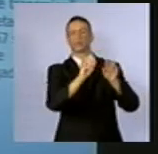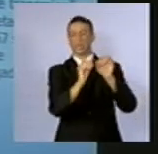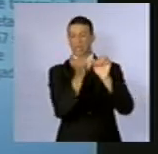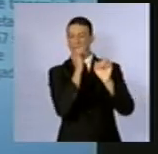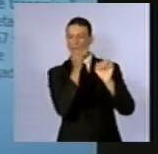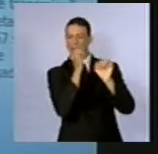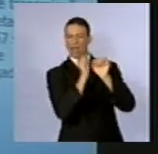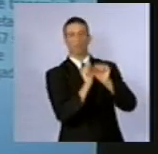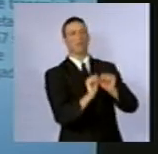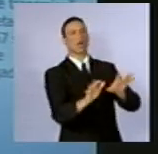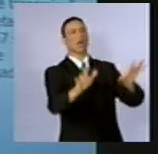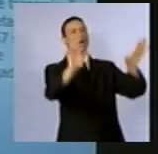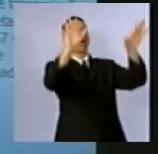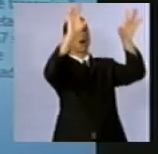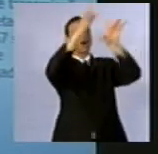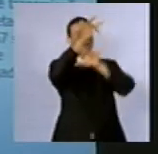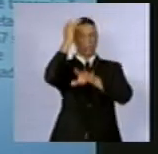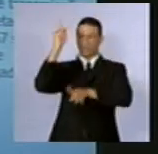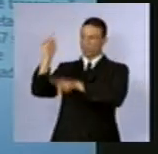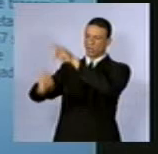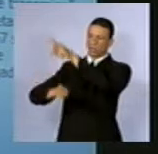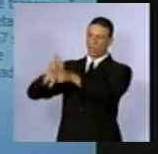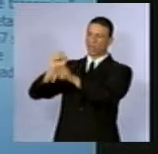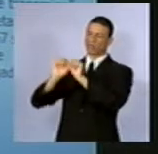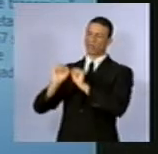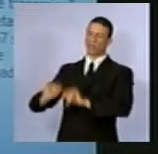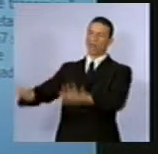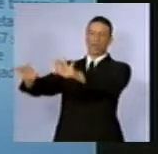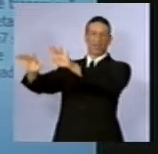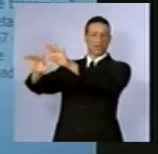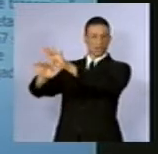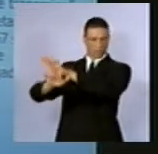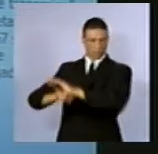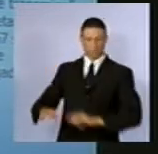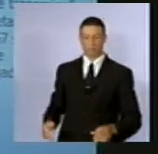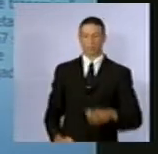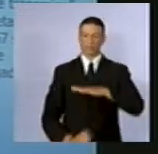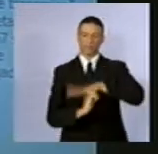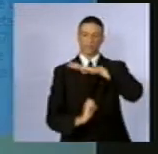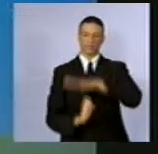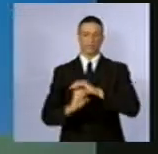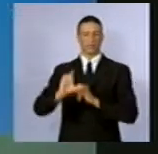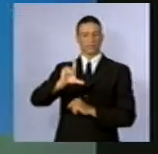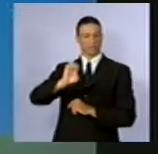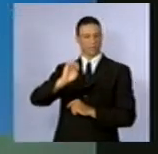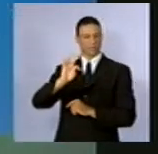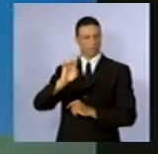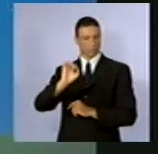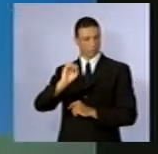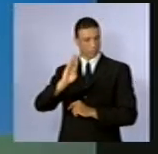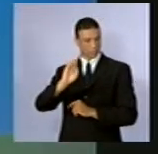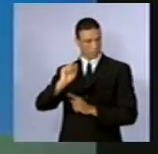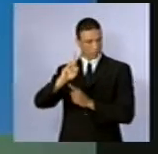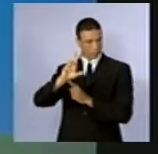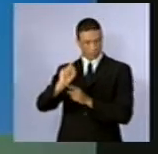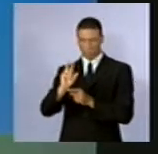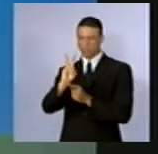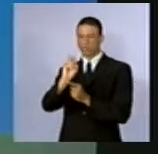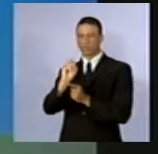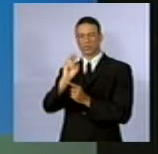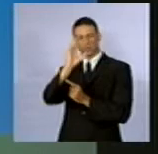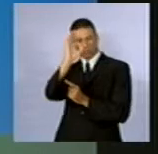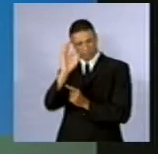energia para toda a população. Esse sistema da Eletrobras, ele é em torno de 50% de todo o sistema interligado nacional.